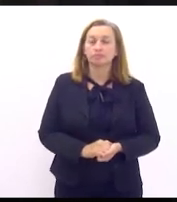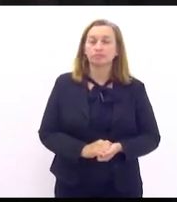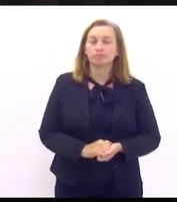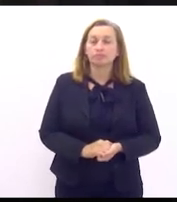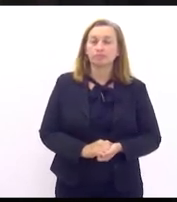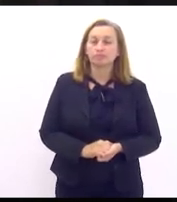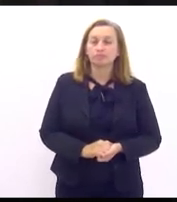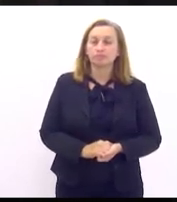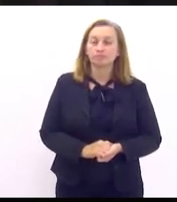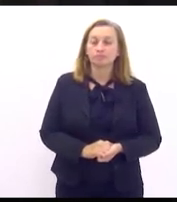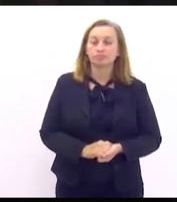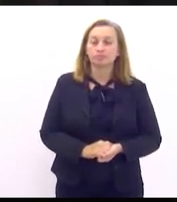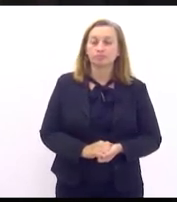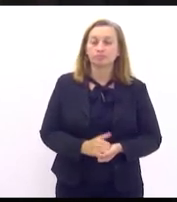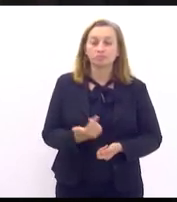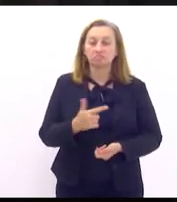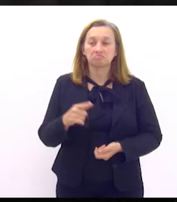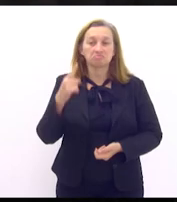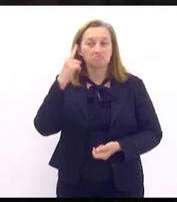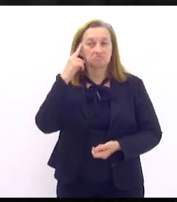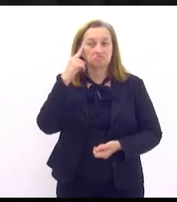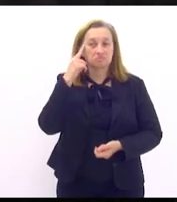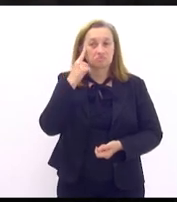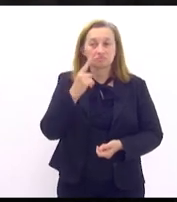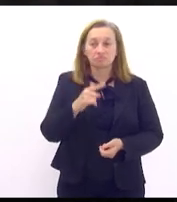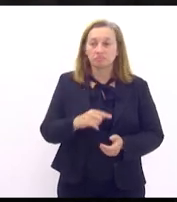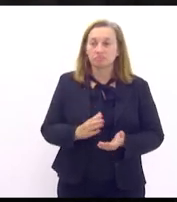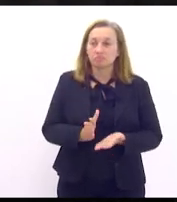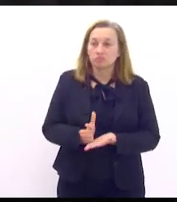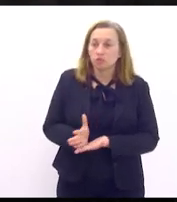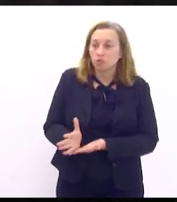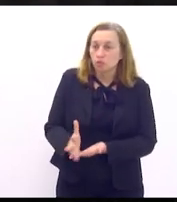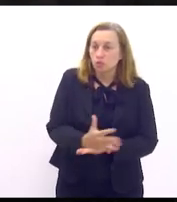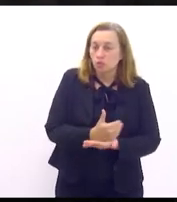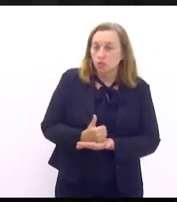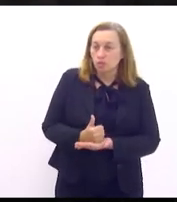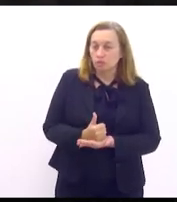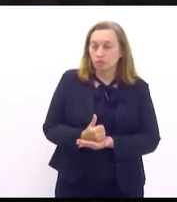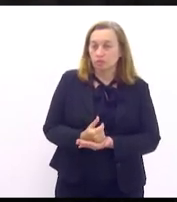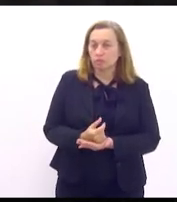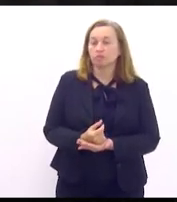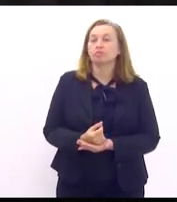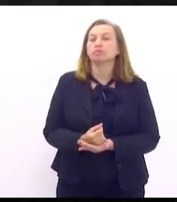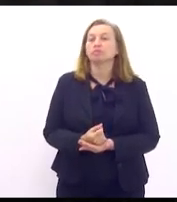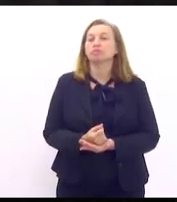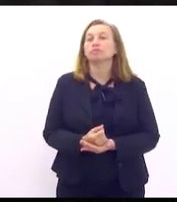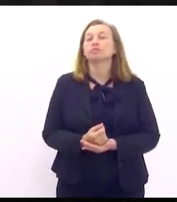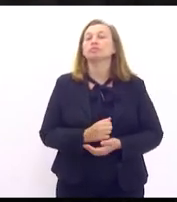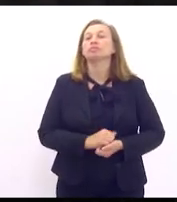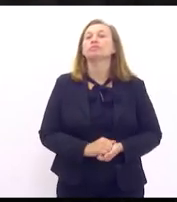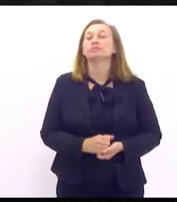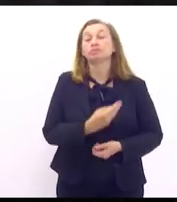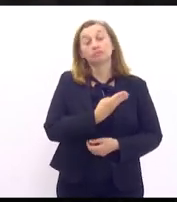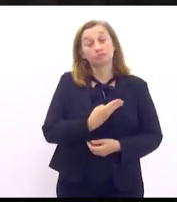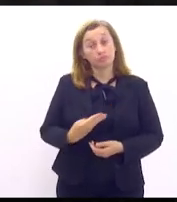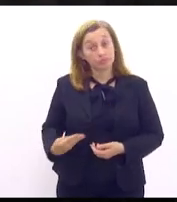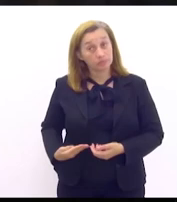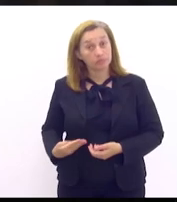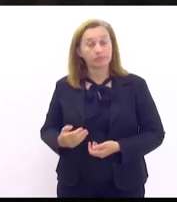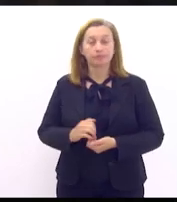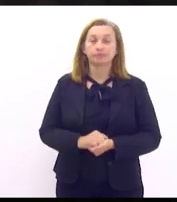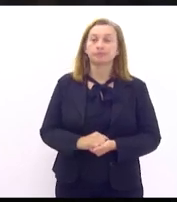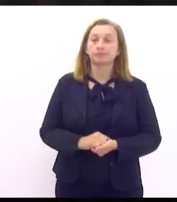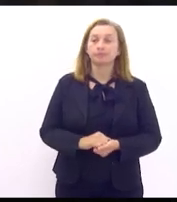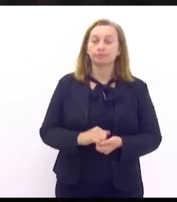que não há uma perspectiva de aumento da receita, é que o governo